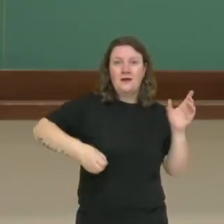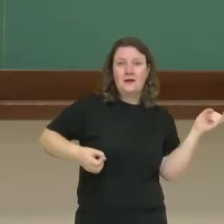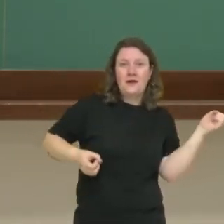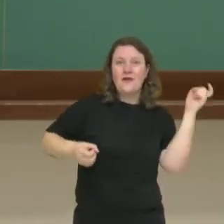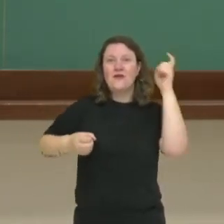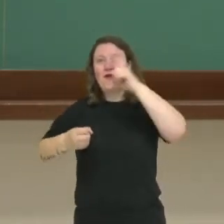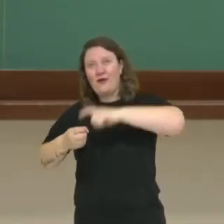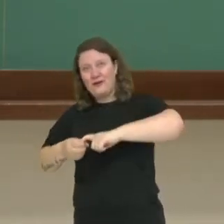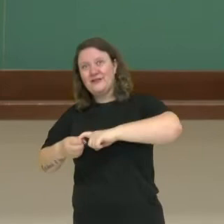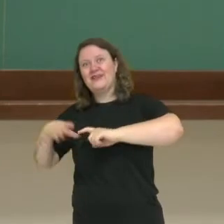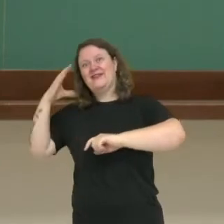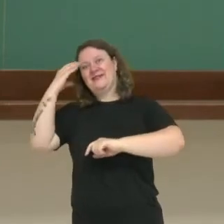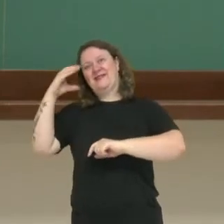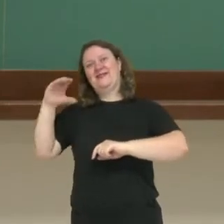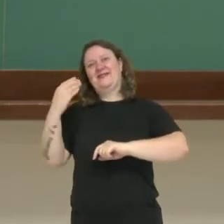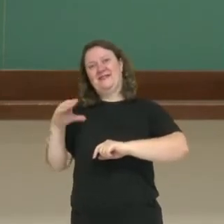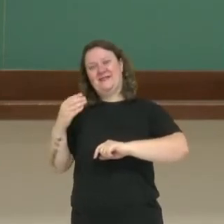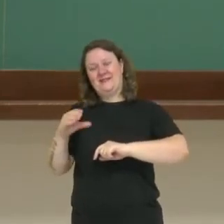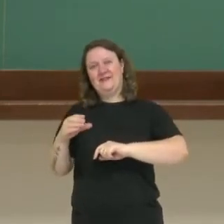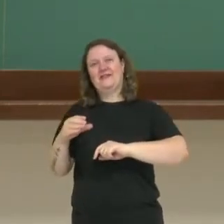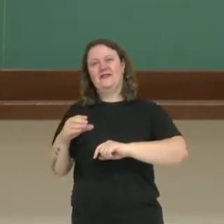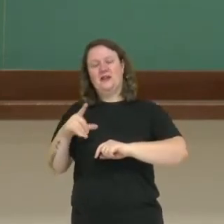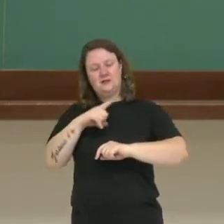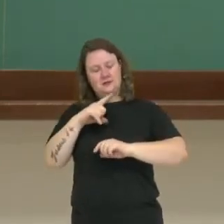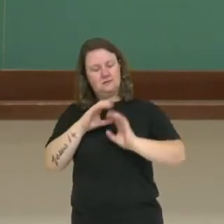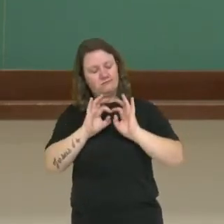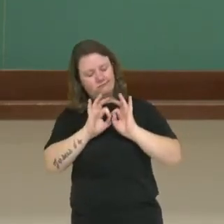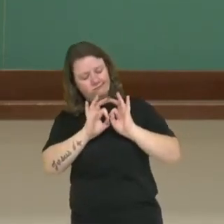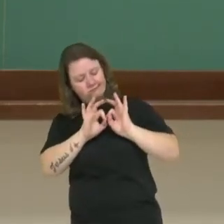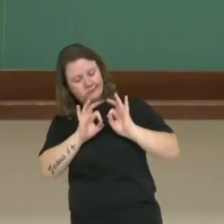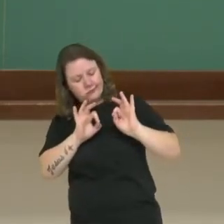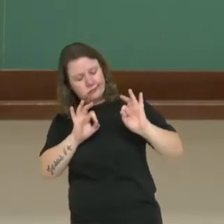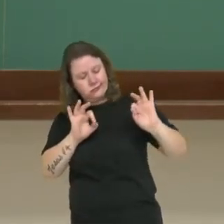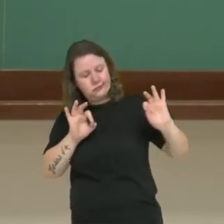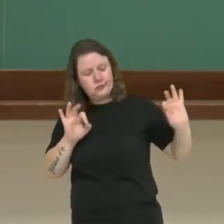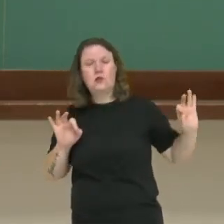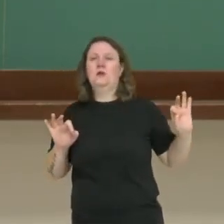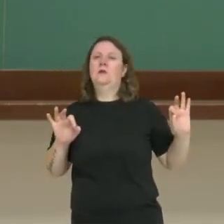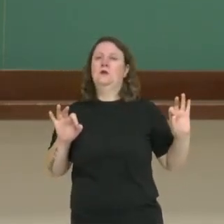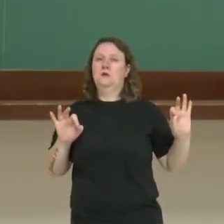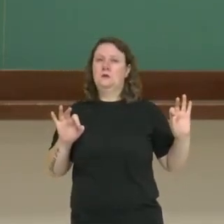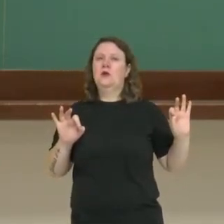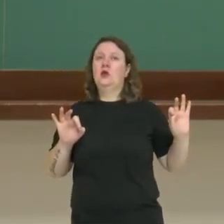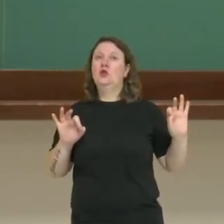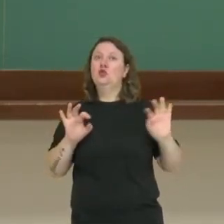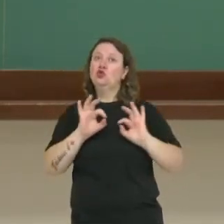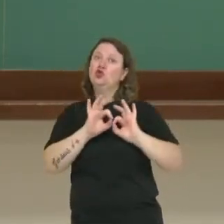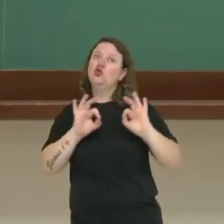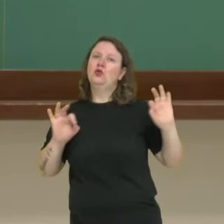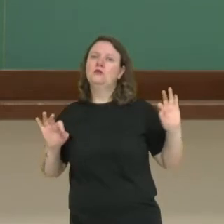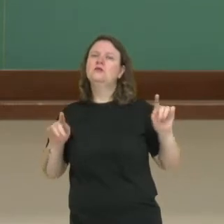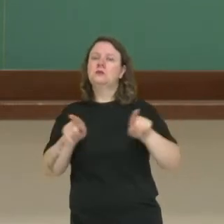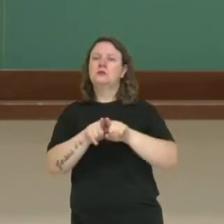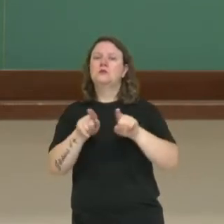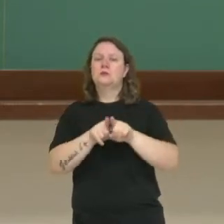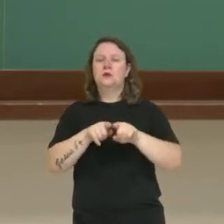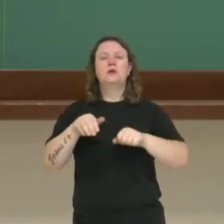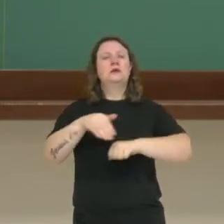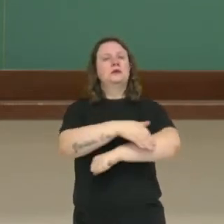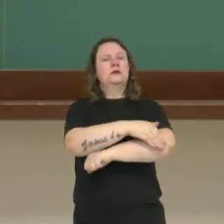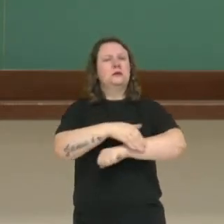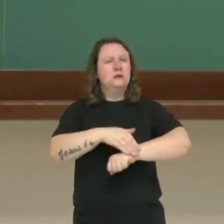que voltar para Curitiba. Então são percursos longos, tá? A prova de estrada, as etapas são